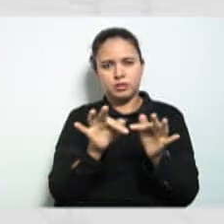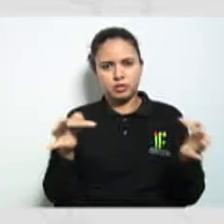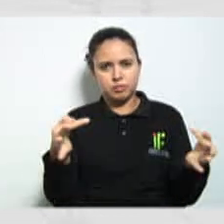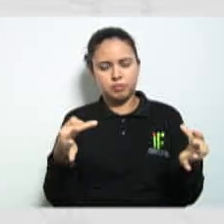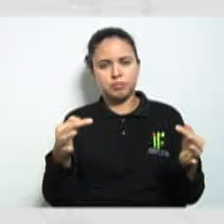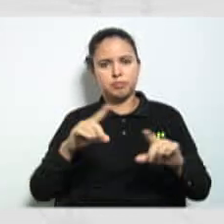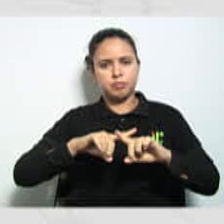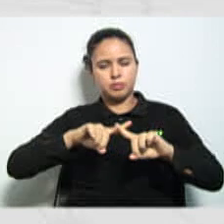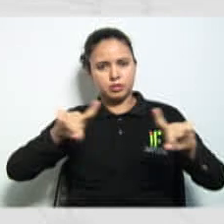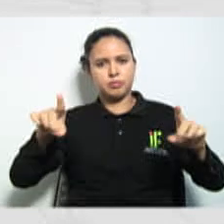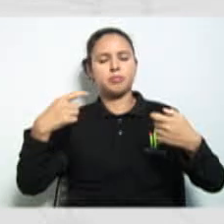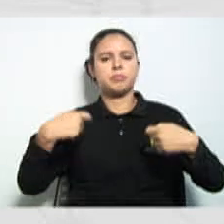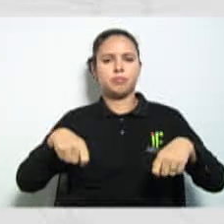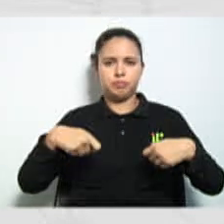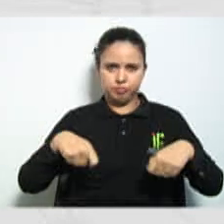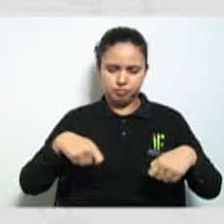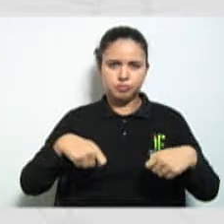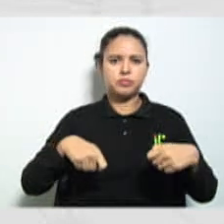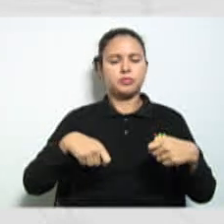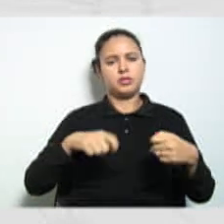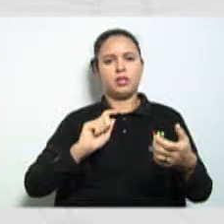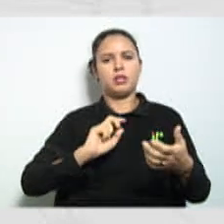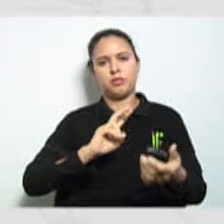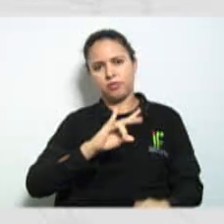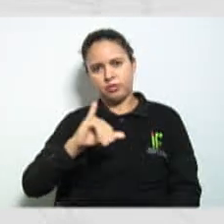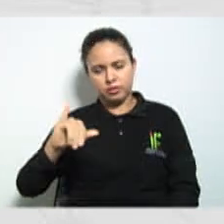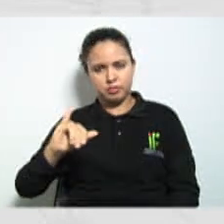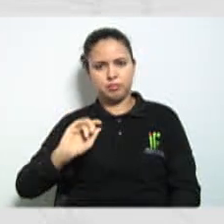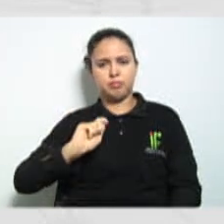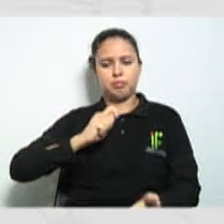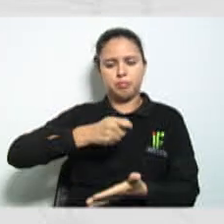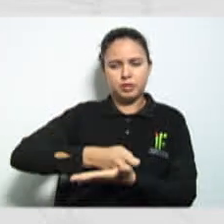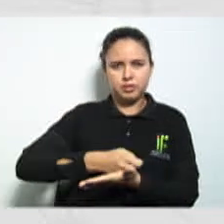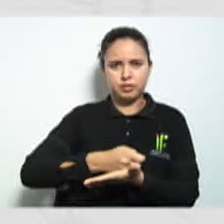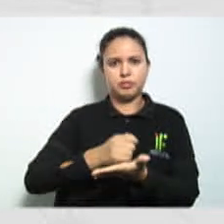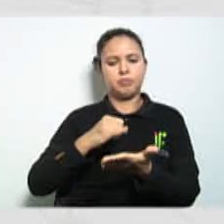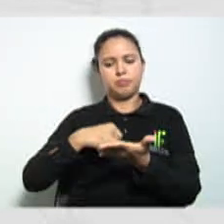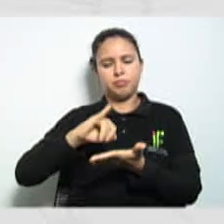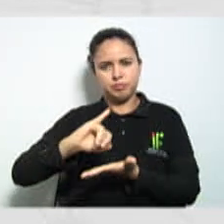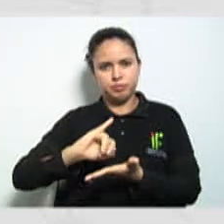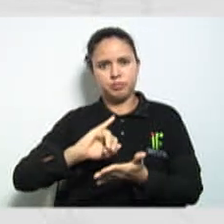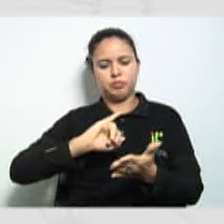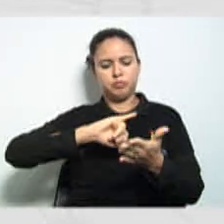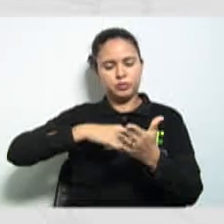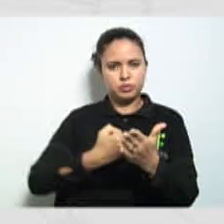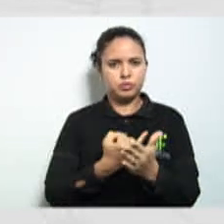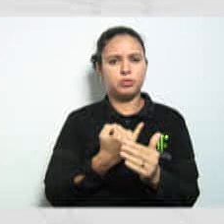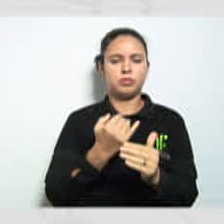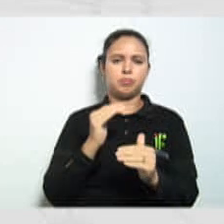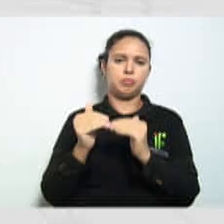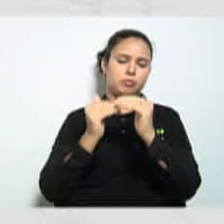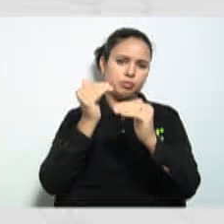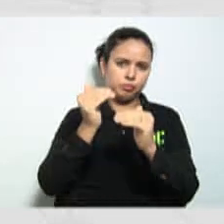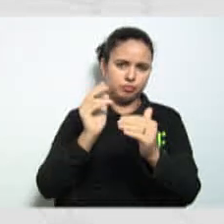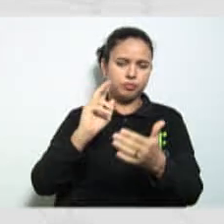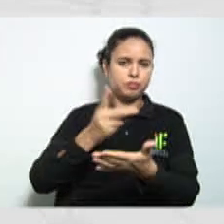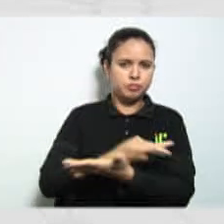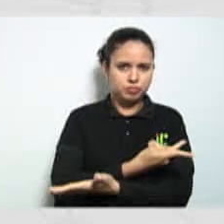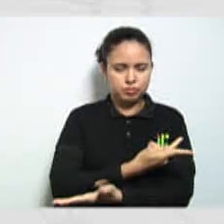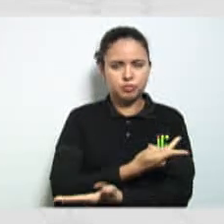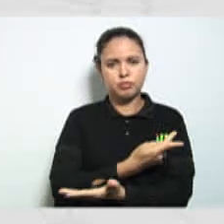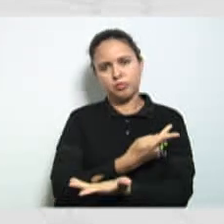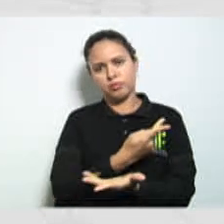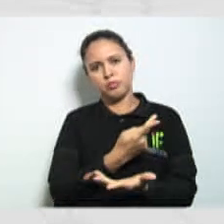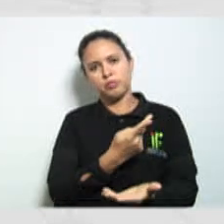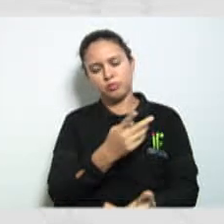vai pagar os impostos com juros, ou seja, não teve uma boa gestão, ocorreu alguma coisa, esse fato